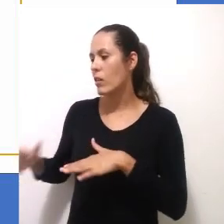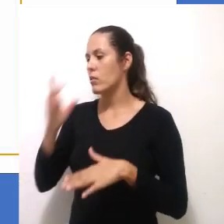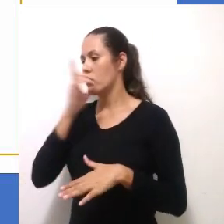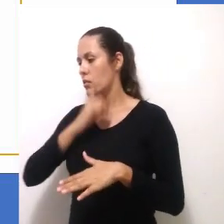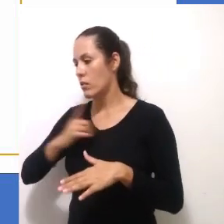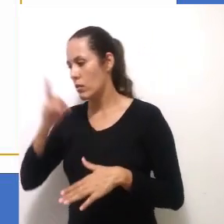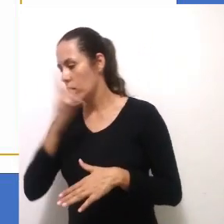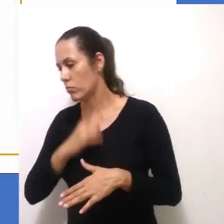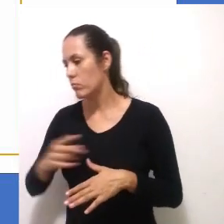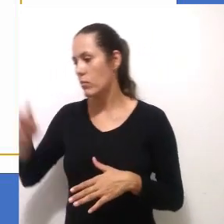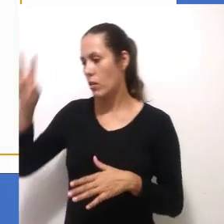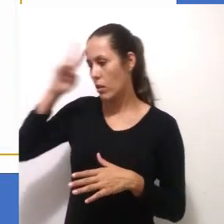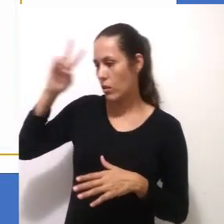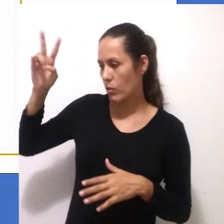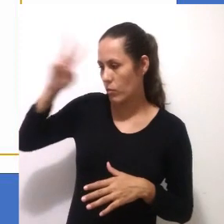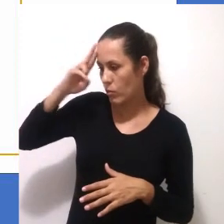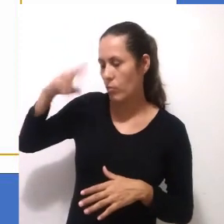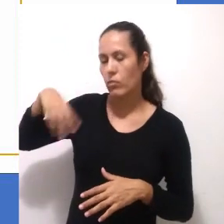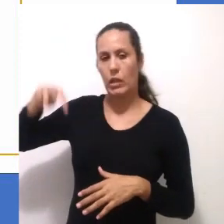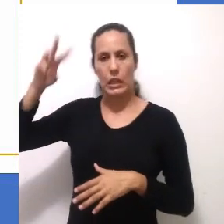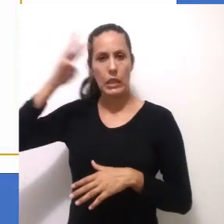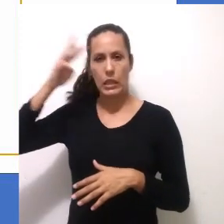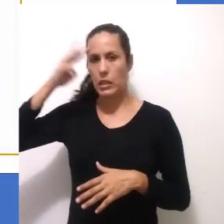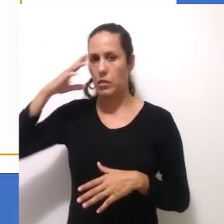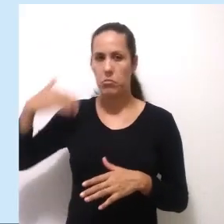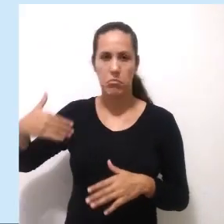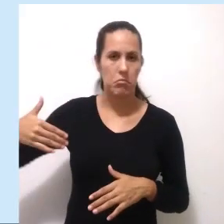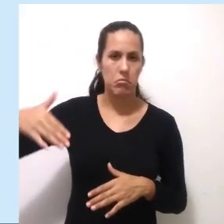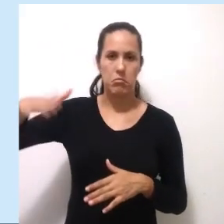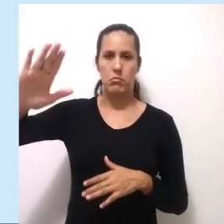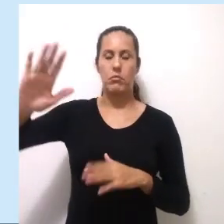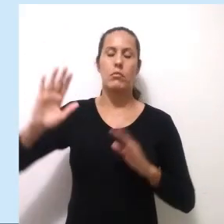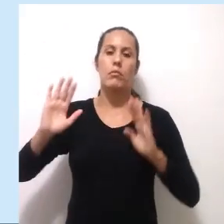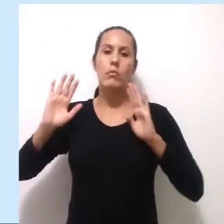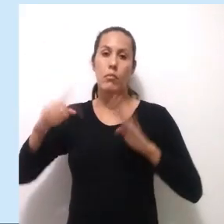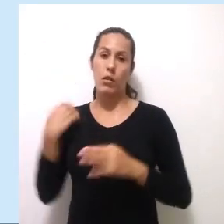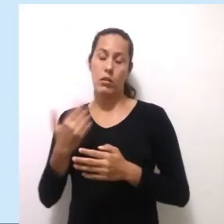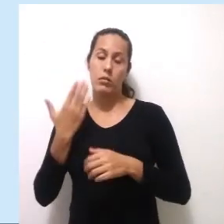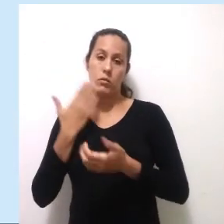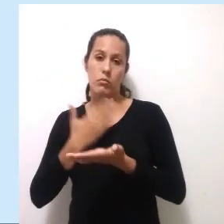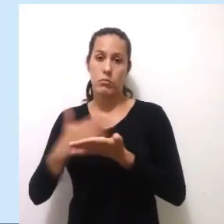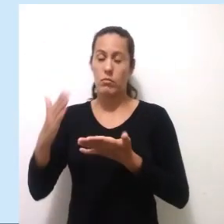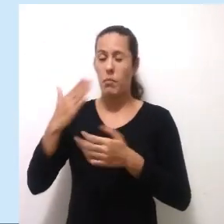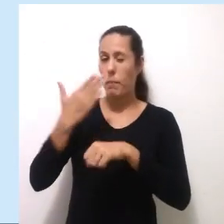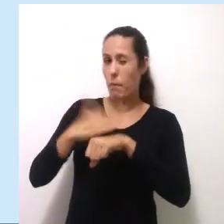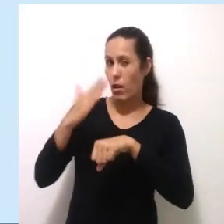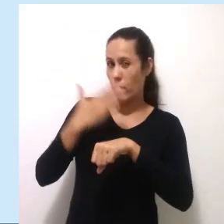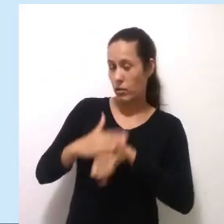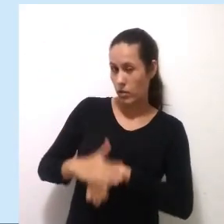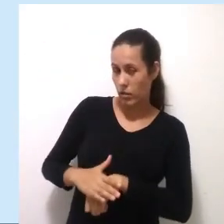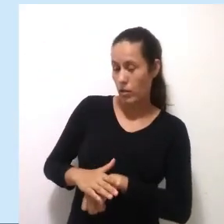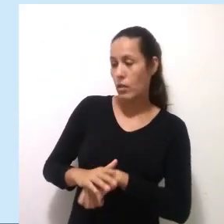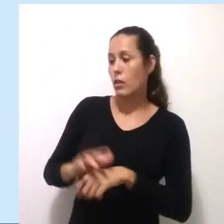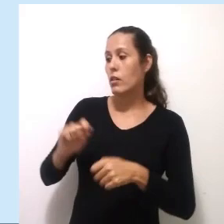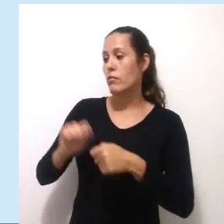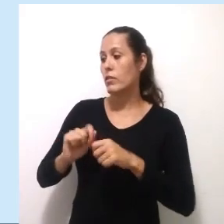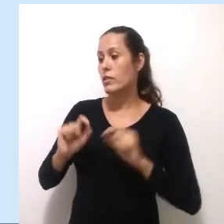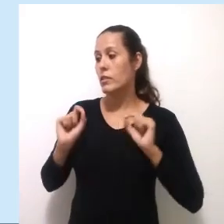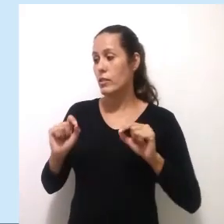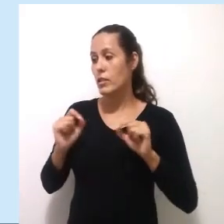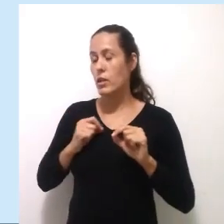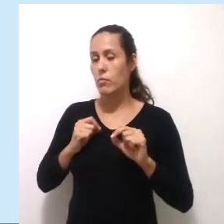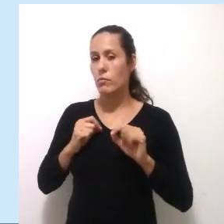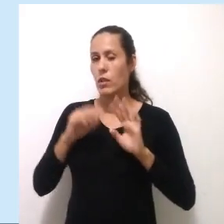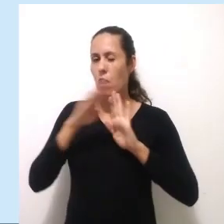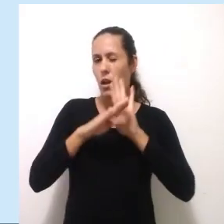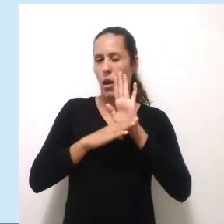Sunday, Monday, Friday, etc. Para a gente começar a praticar, I have a delicious plan for